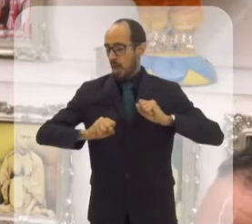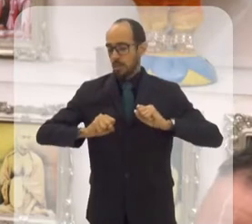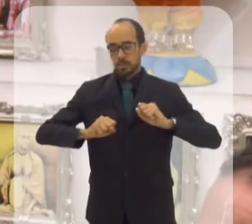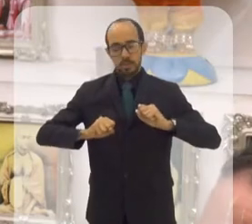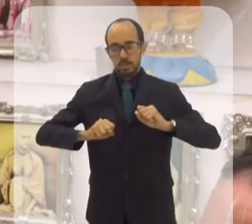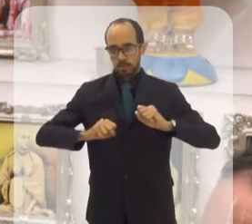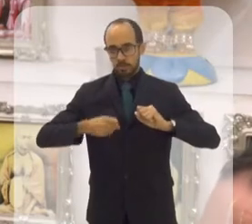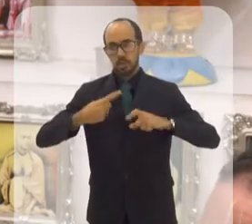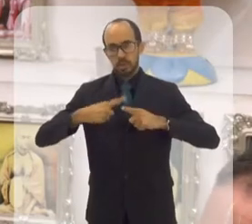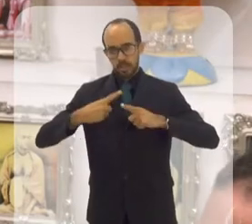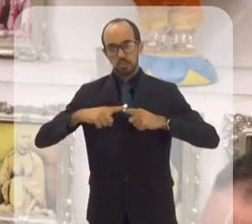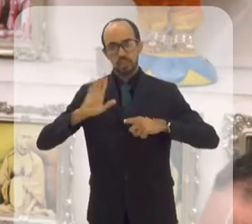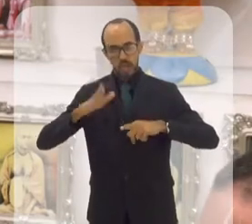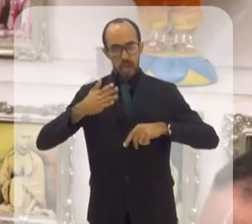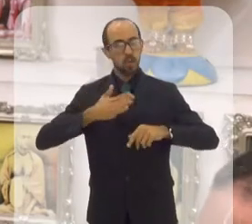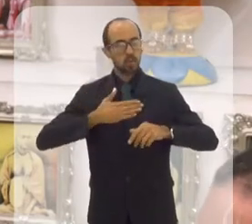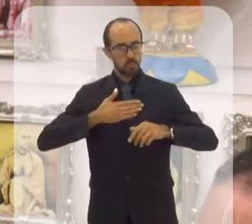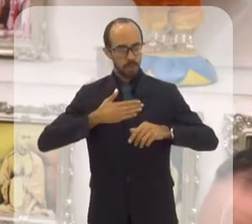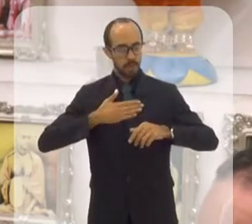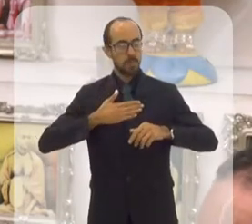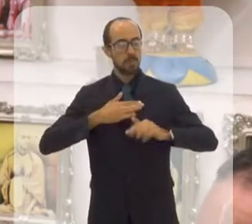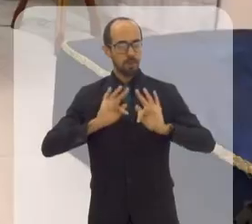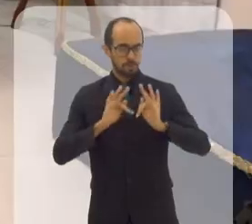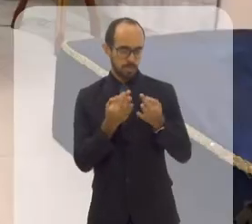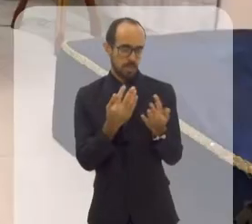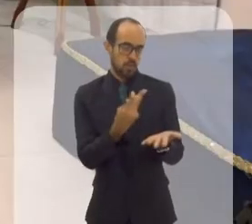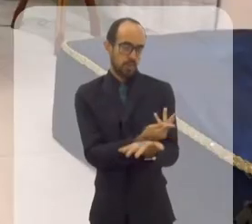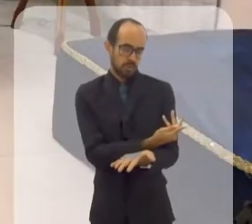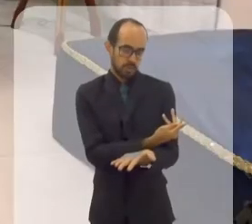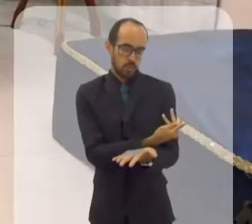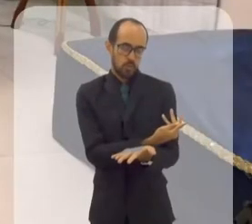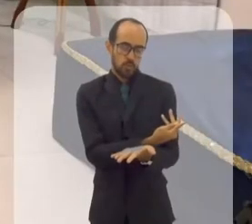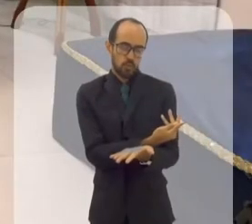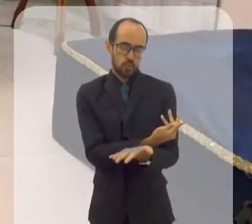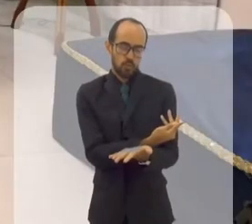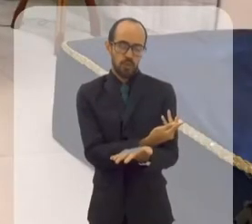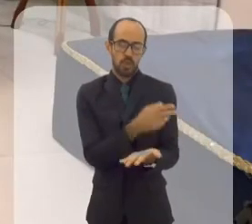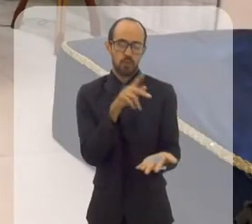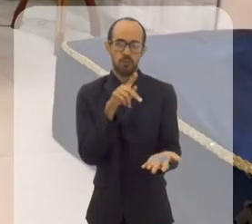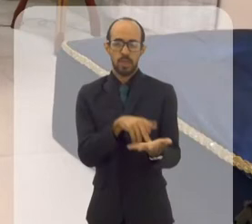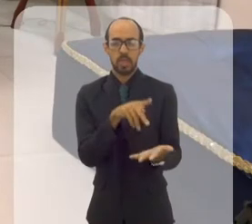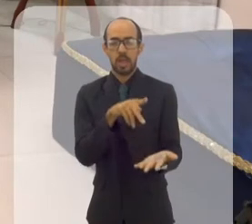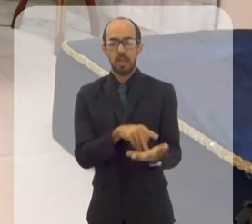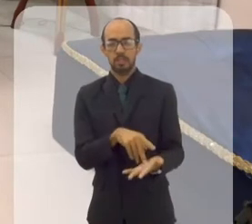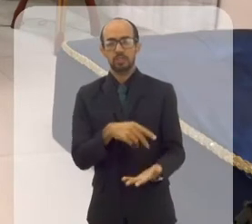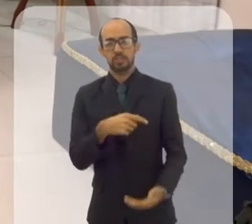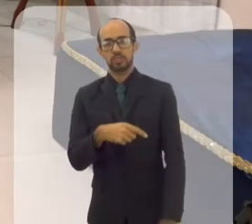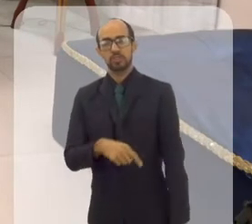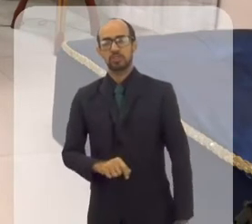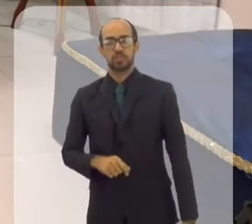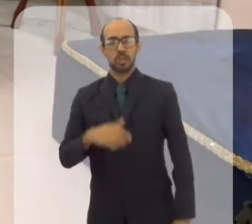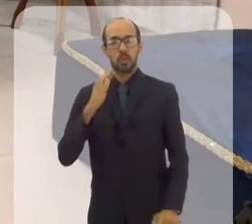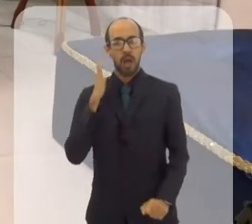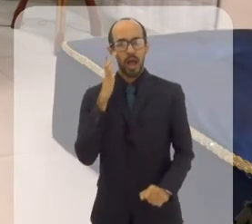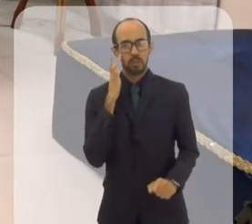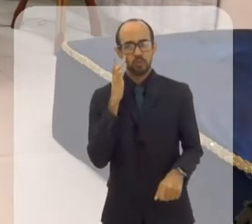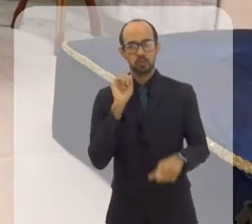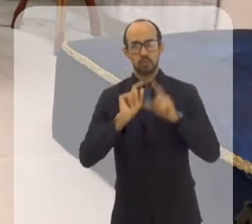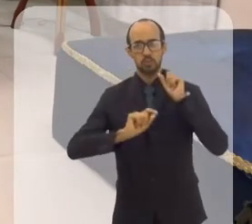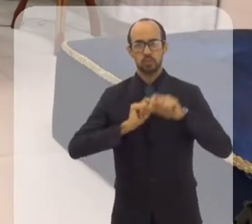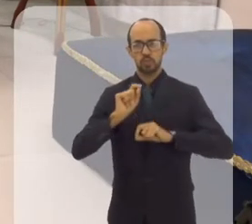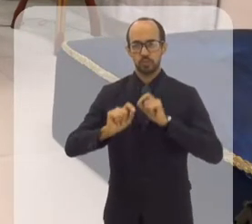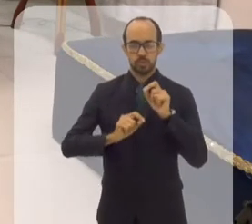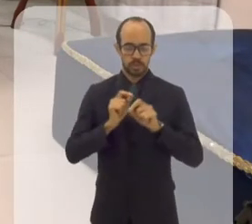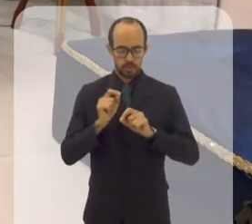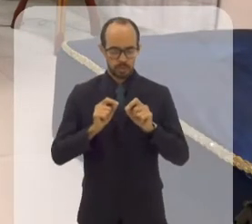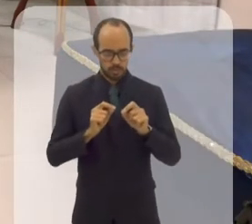assim, até porque já passei por isso, muito grande. Então, eu sinceramente acho que